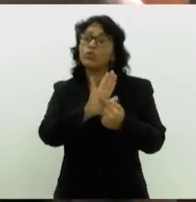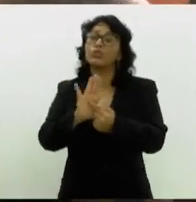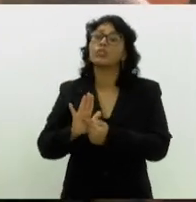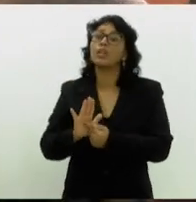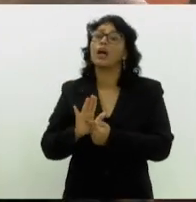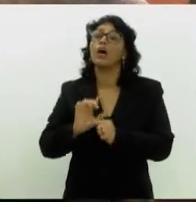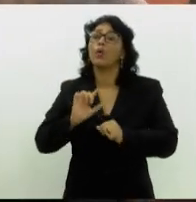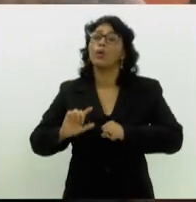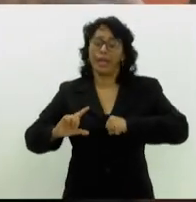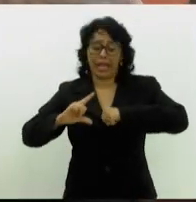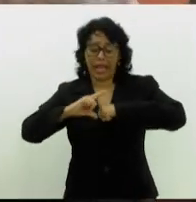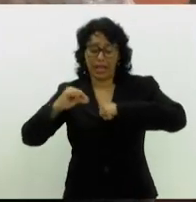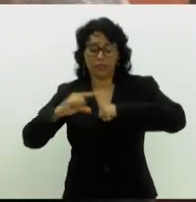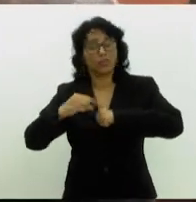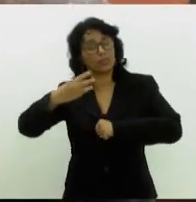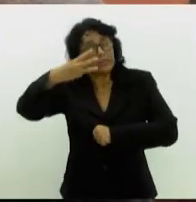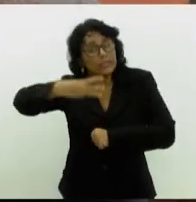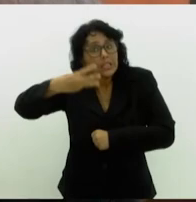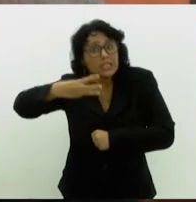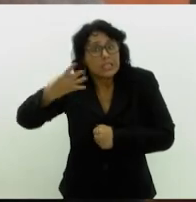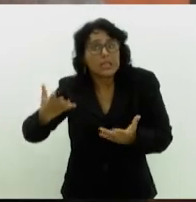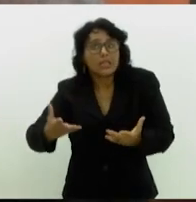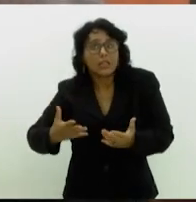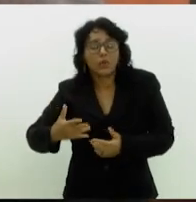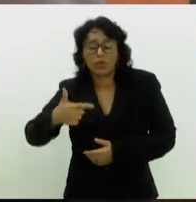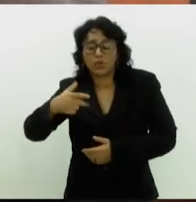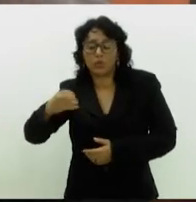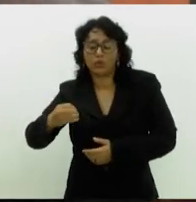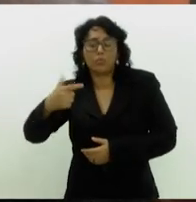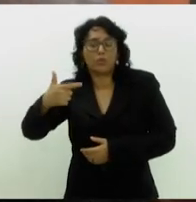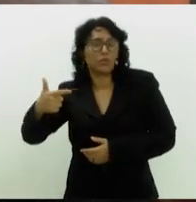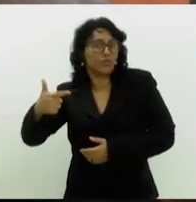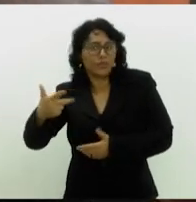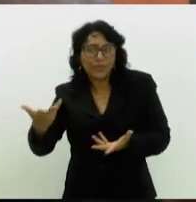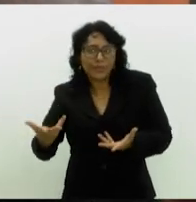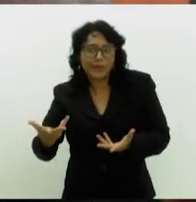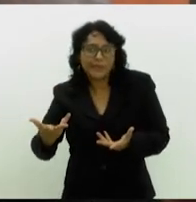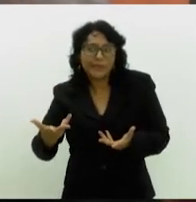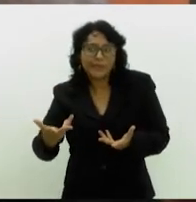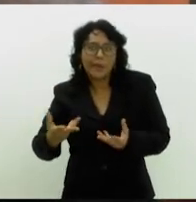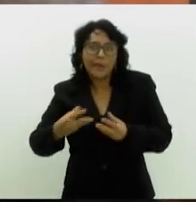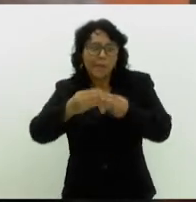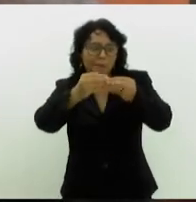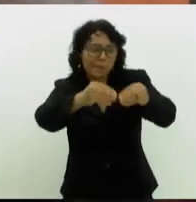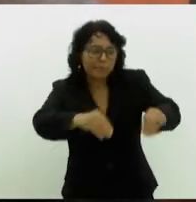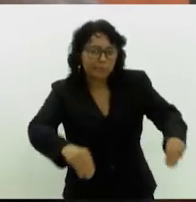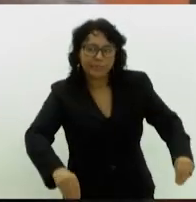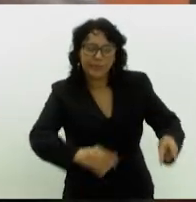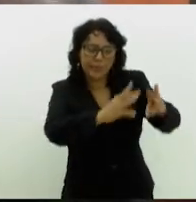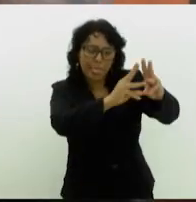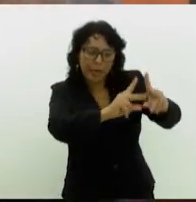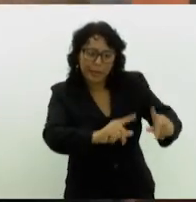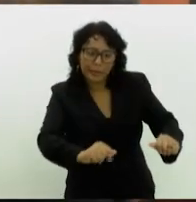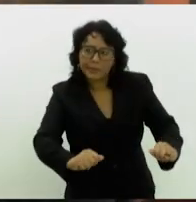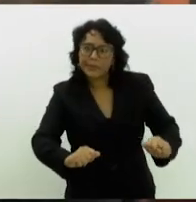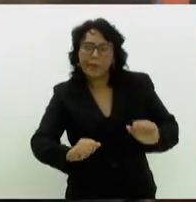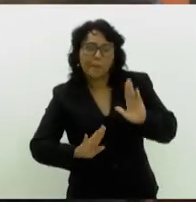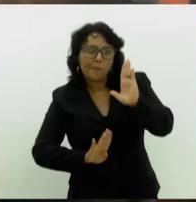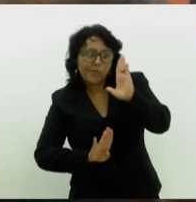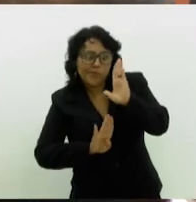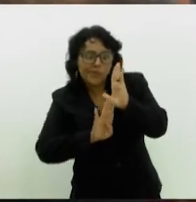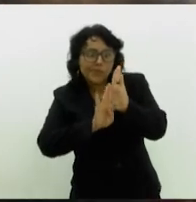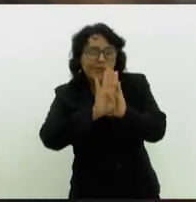recomposição anual 2022 teve mais inflação mais perda 2023 teve mais inflação mais